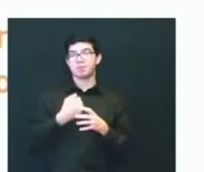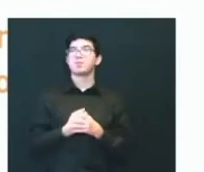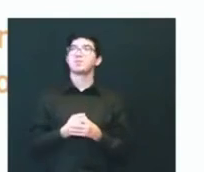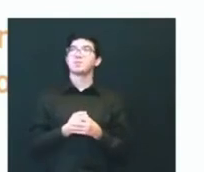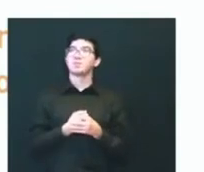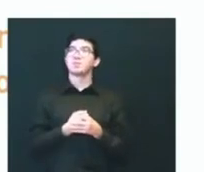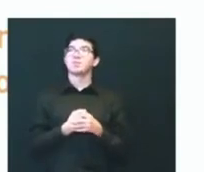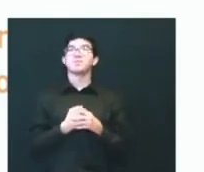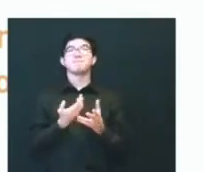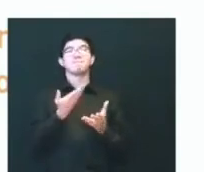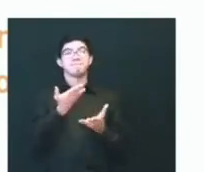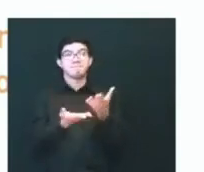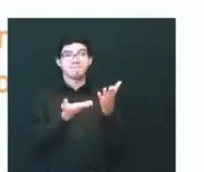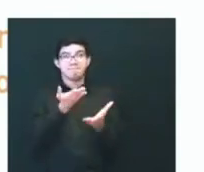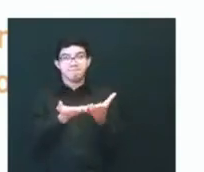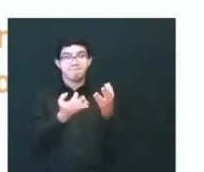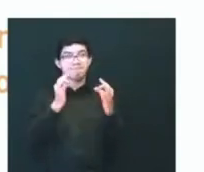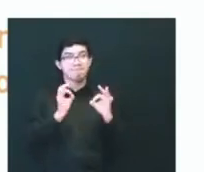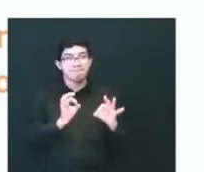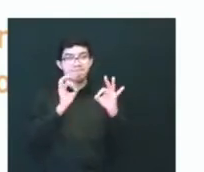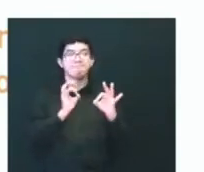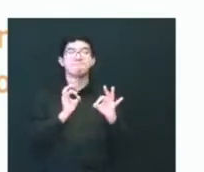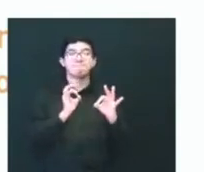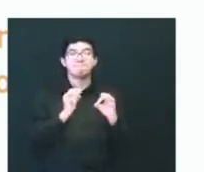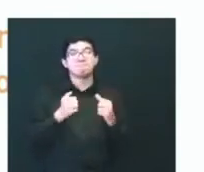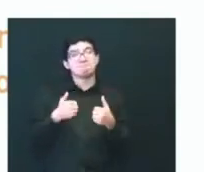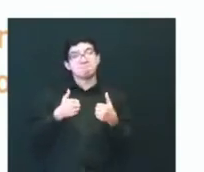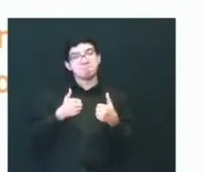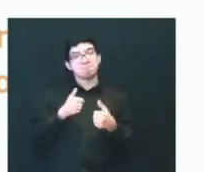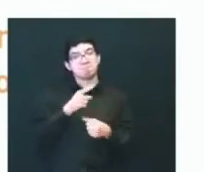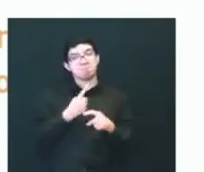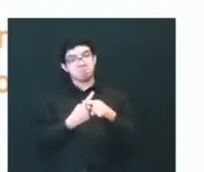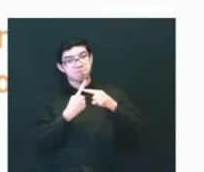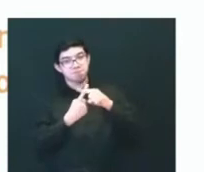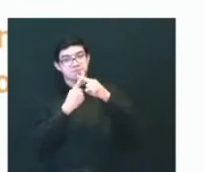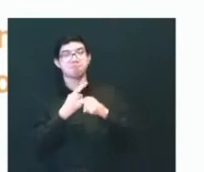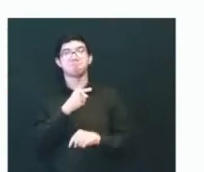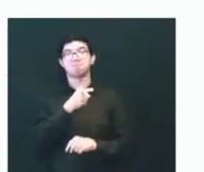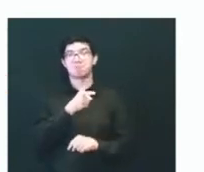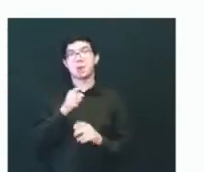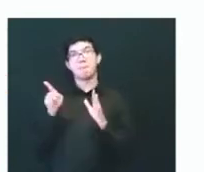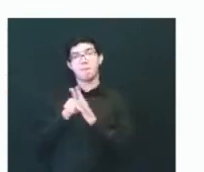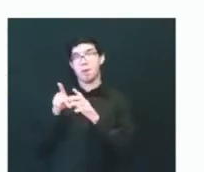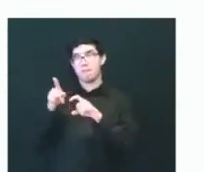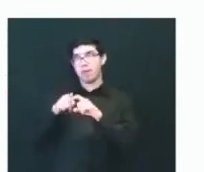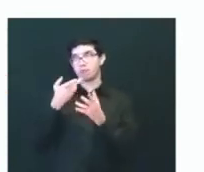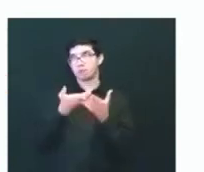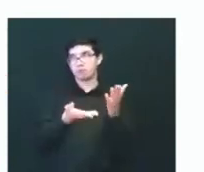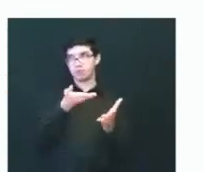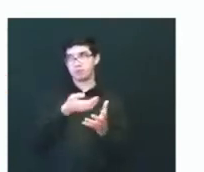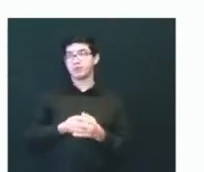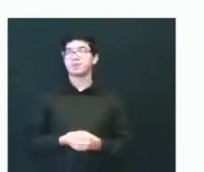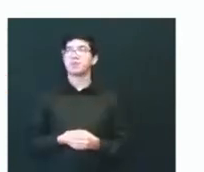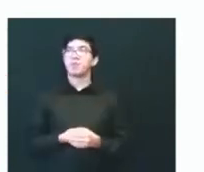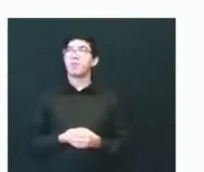o tratamento eficaz e pouco tóxico, que é o que a gente espera dos médicos. Para que a gente